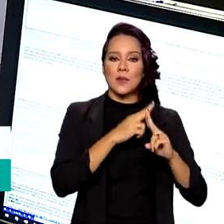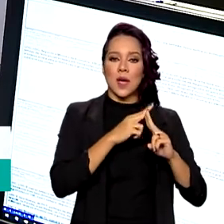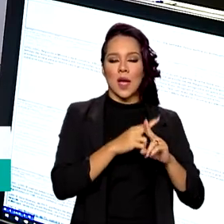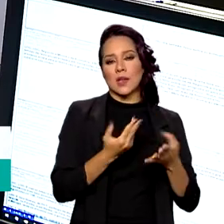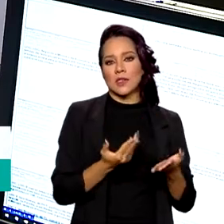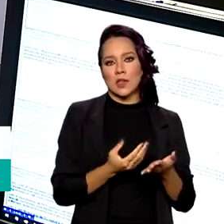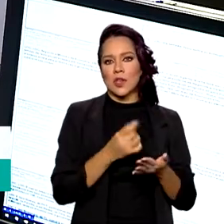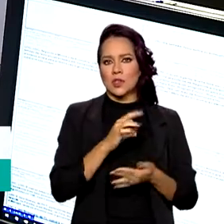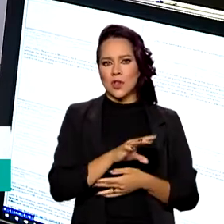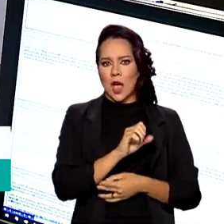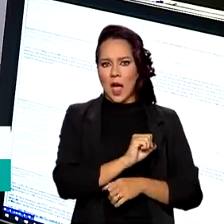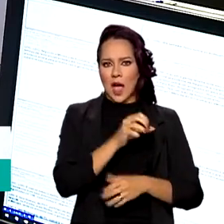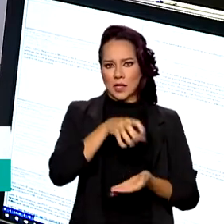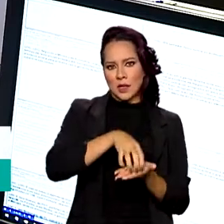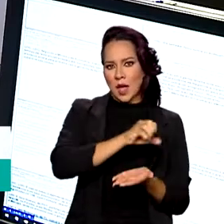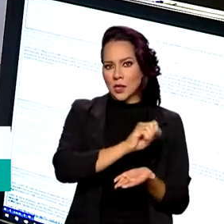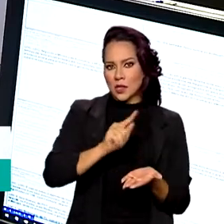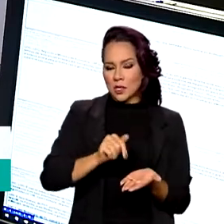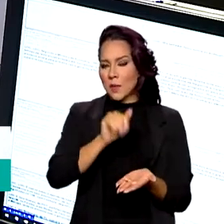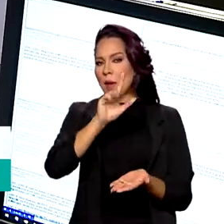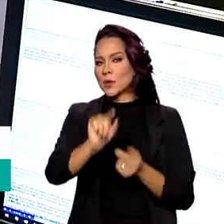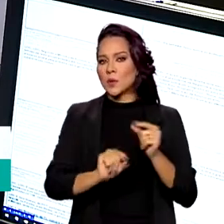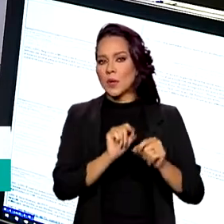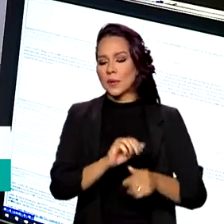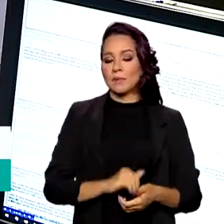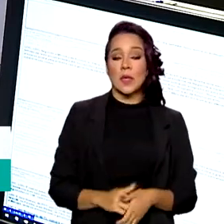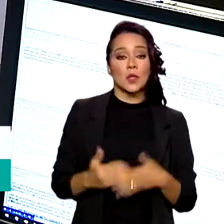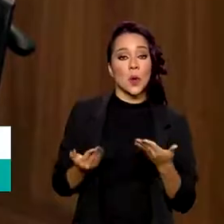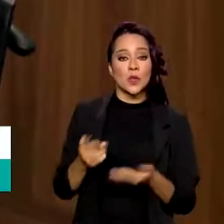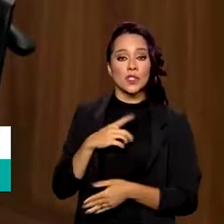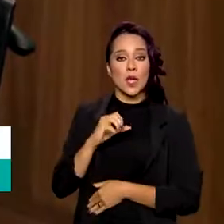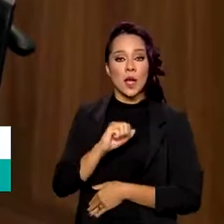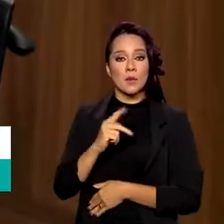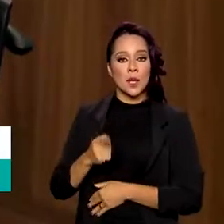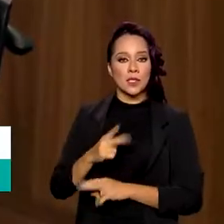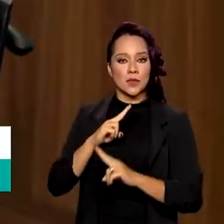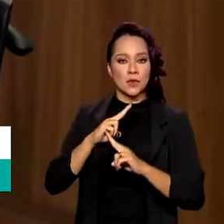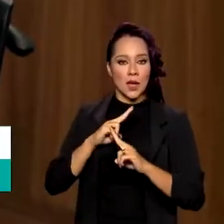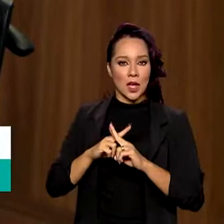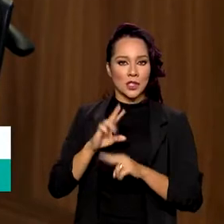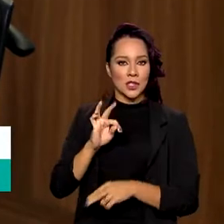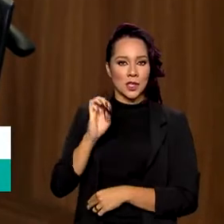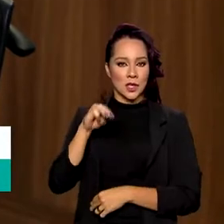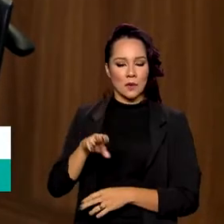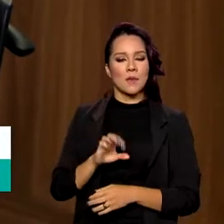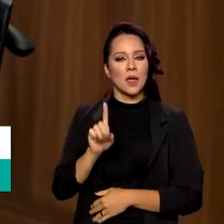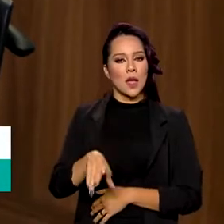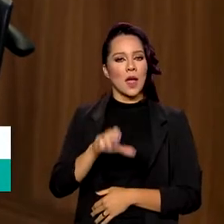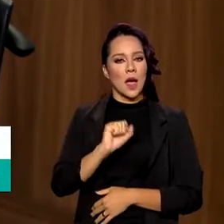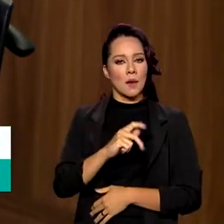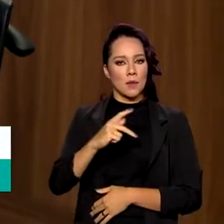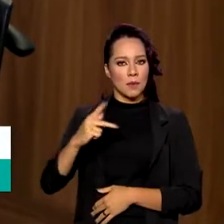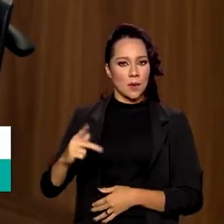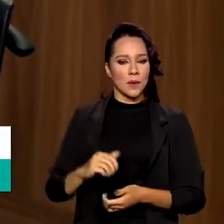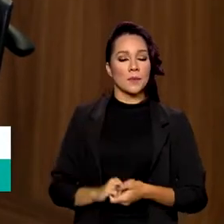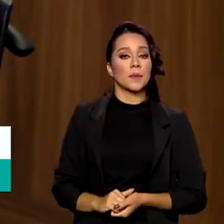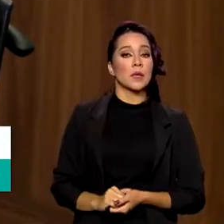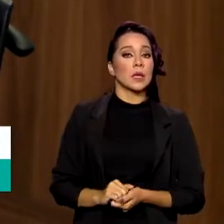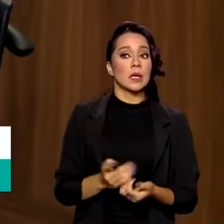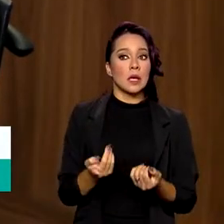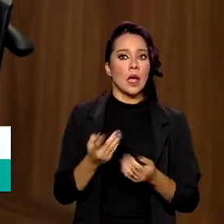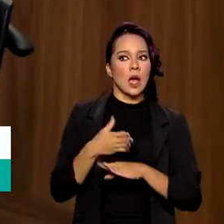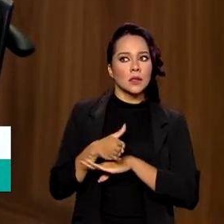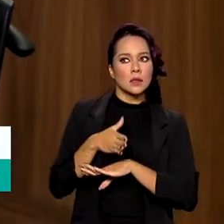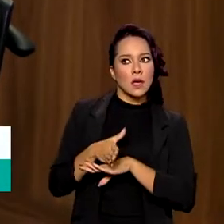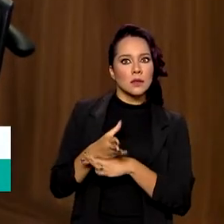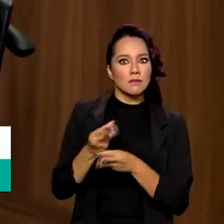Econômica além das próprias agências bancárias hoje nós temos o aplicativo Caixa tem um aplicativo que é muito